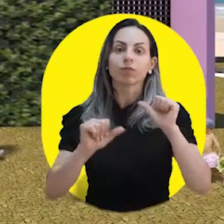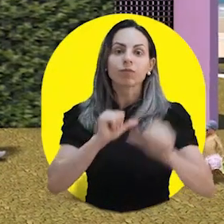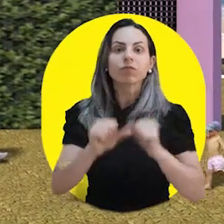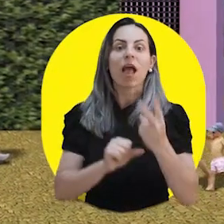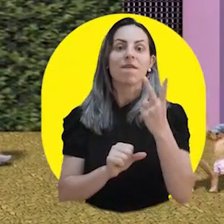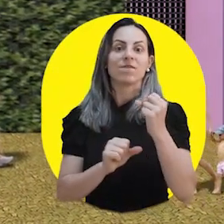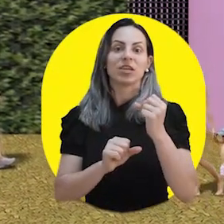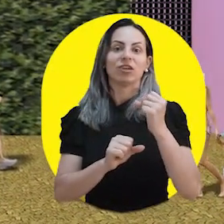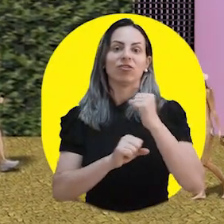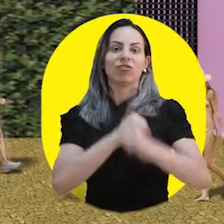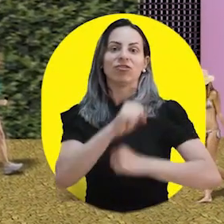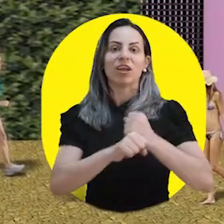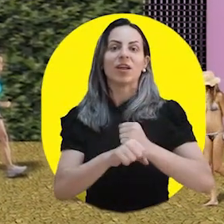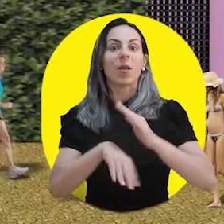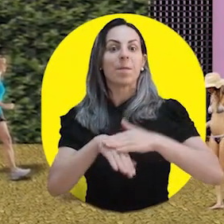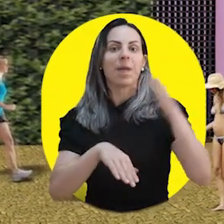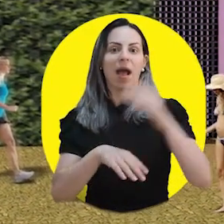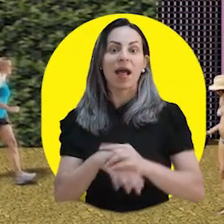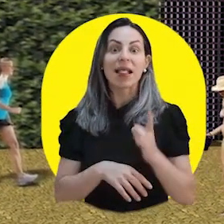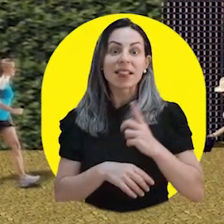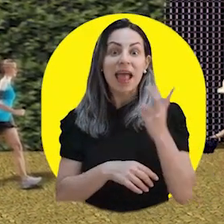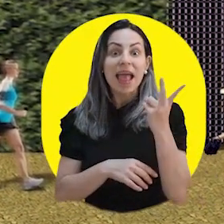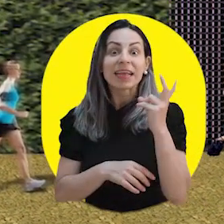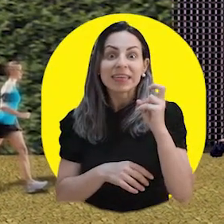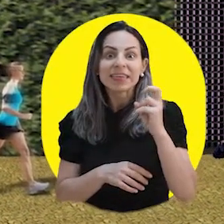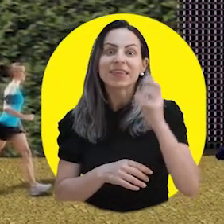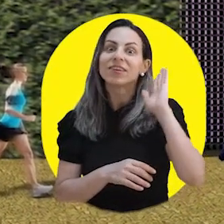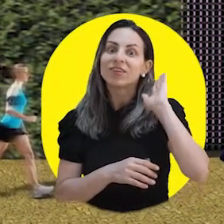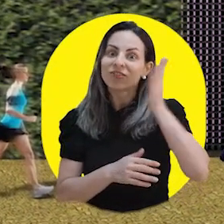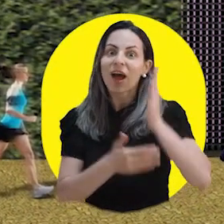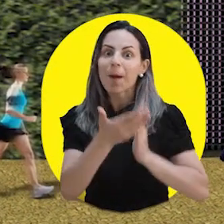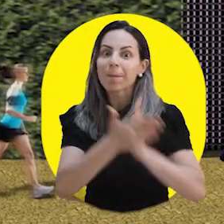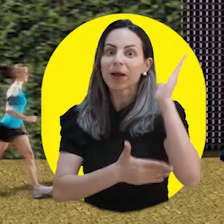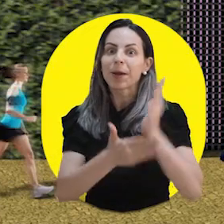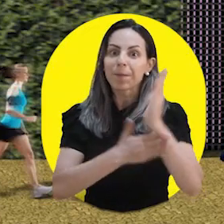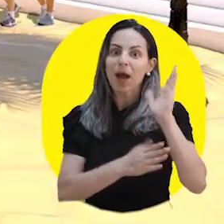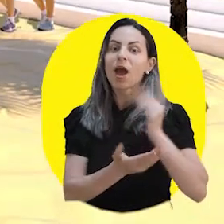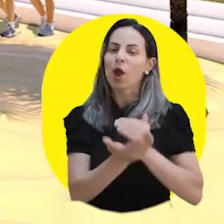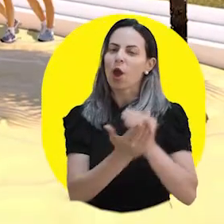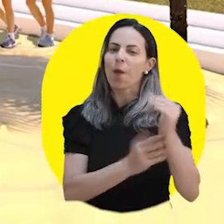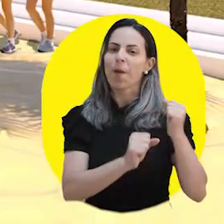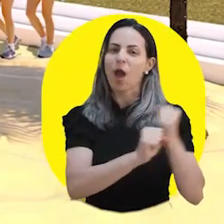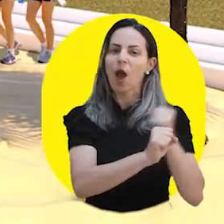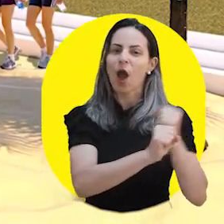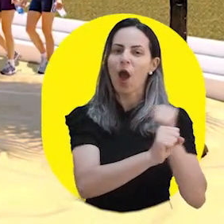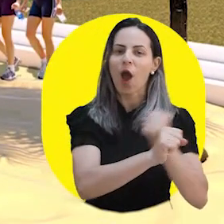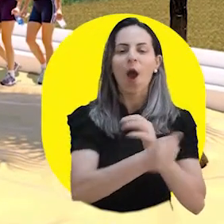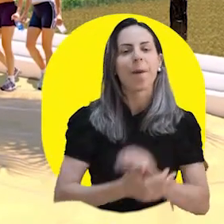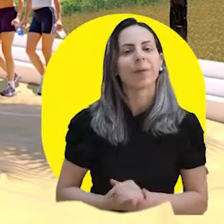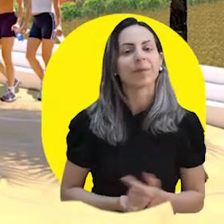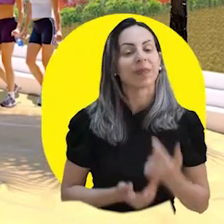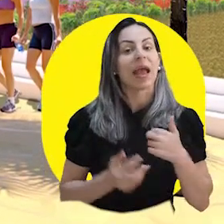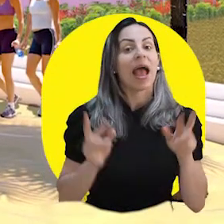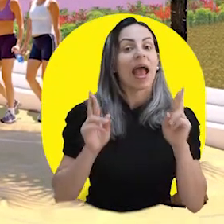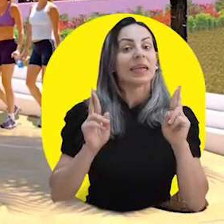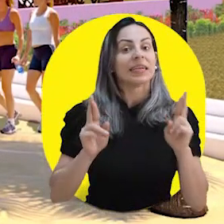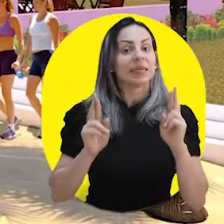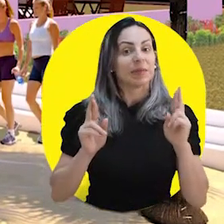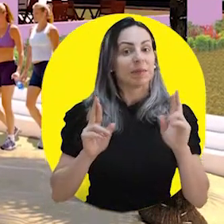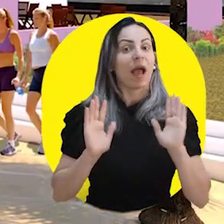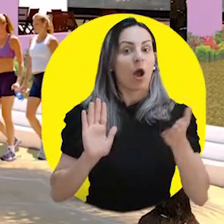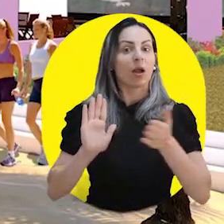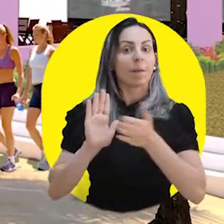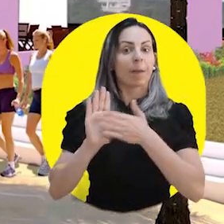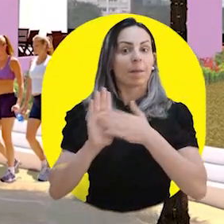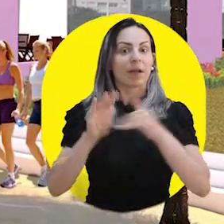Tem as novas barracas já. Tem 15 licitadas e já começando as obras. A gente espera que...